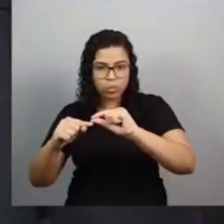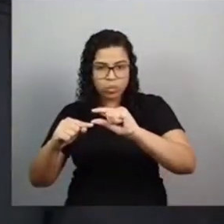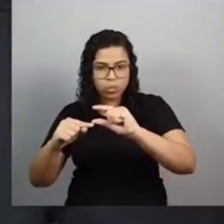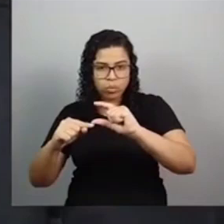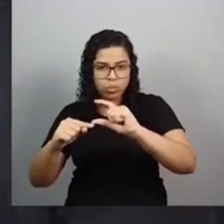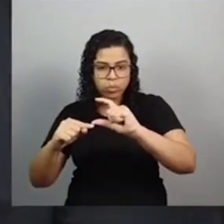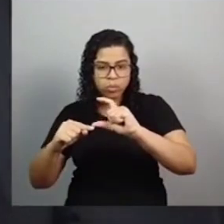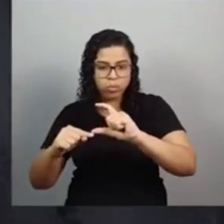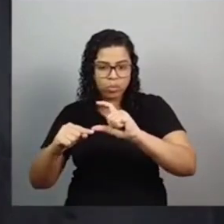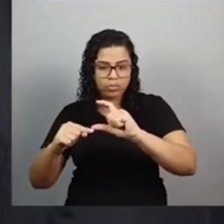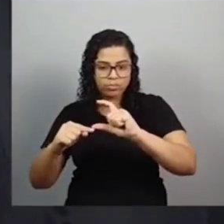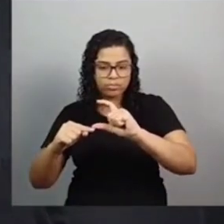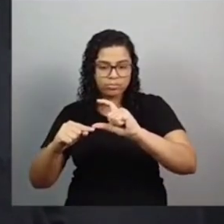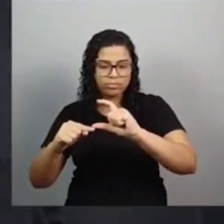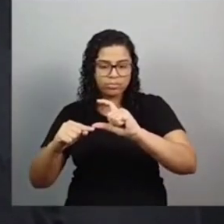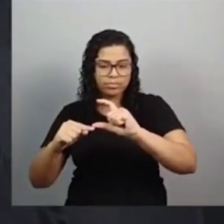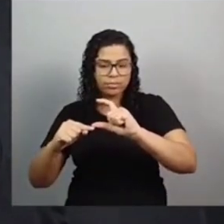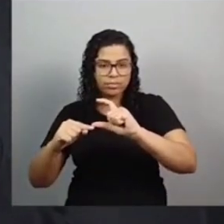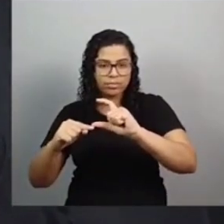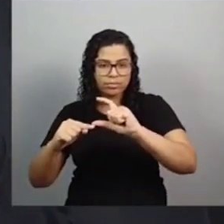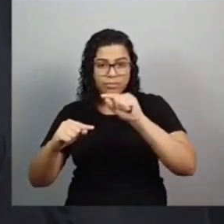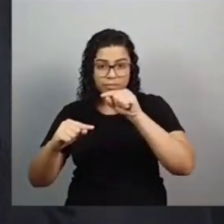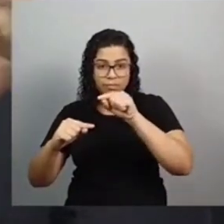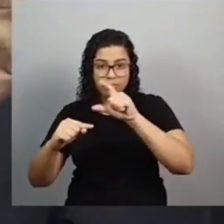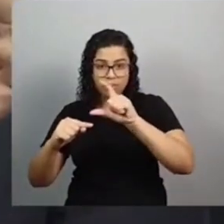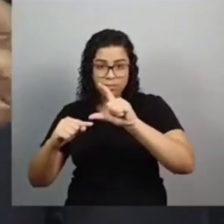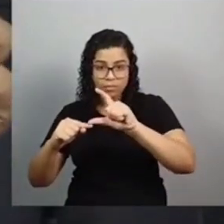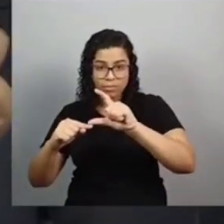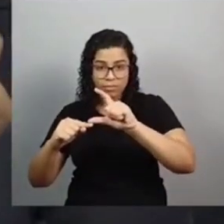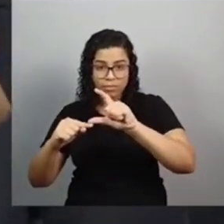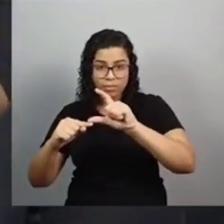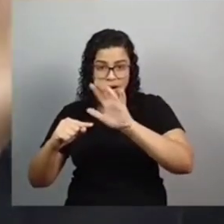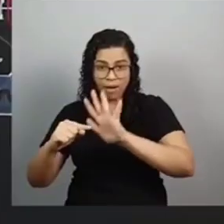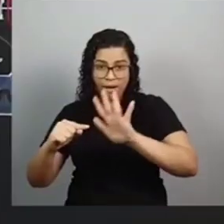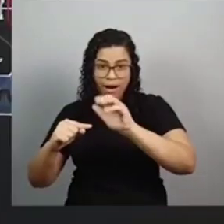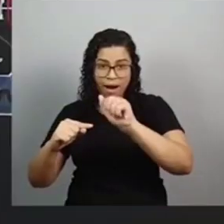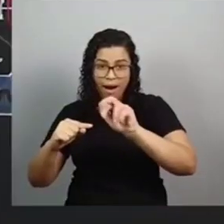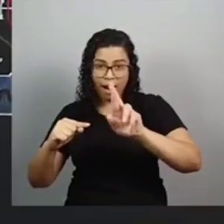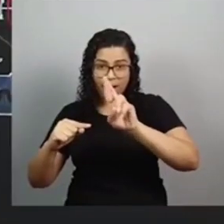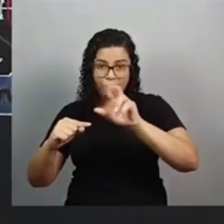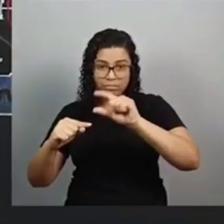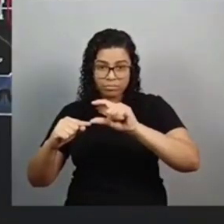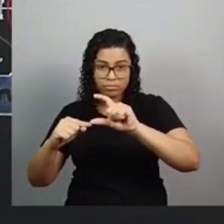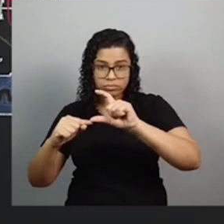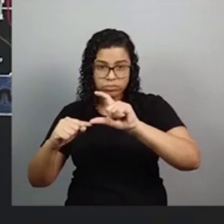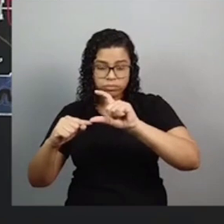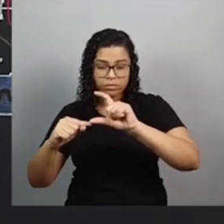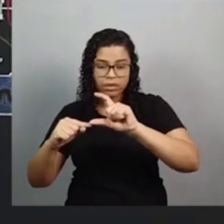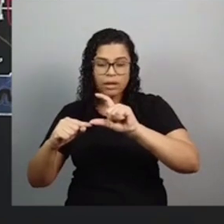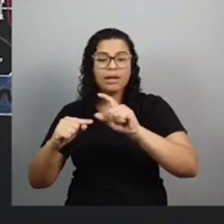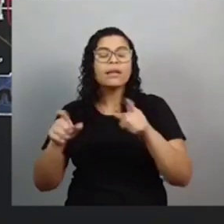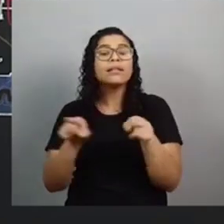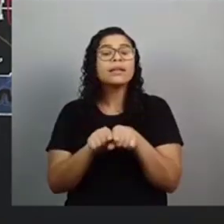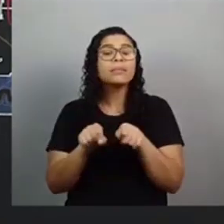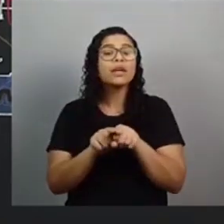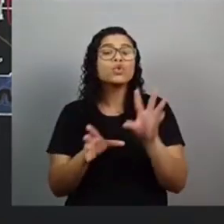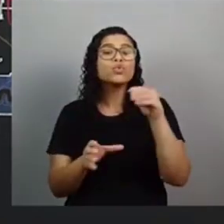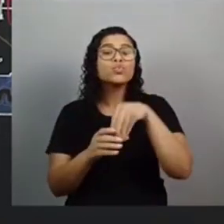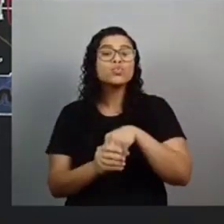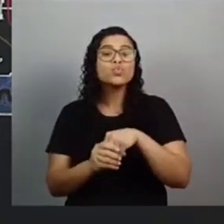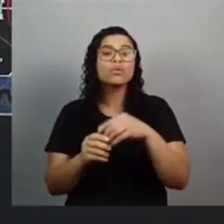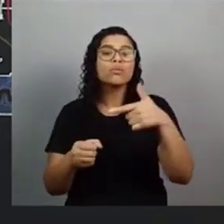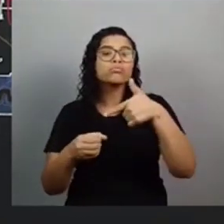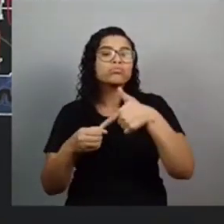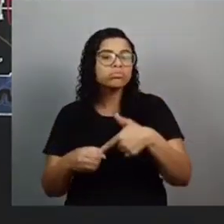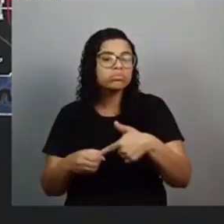nesse espaço, a gente chama do espaço da admissão, vai entrar aqui e vai entrar também o combustível.